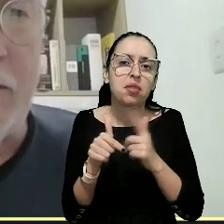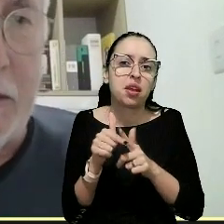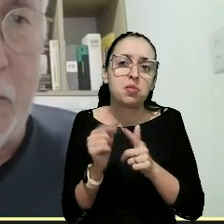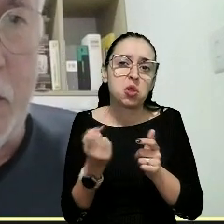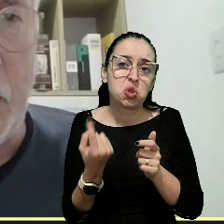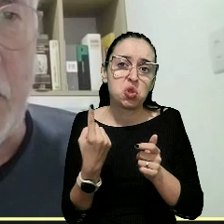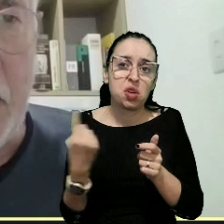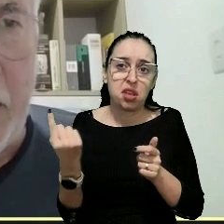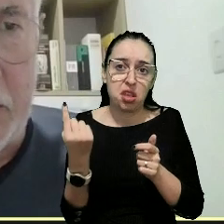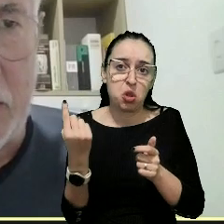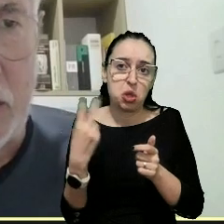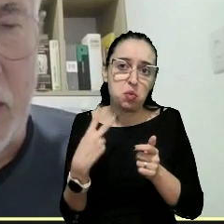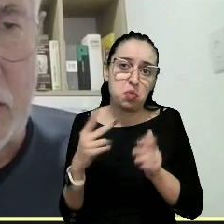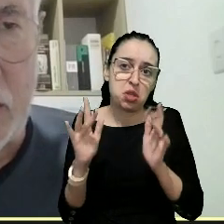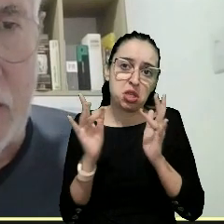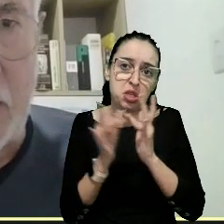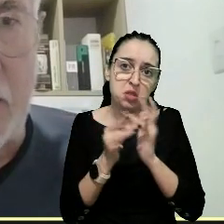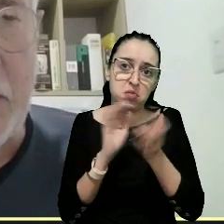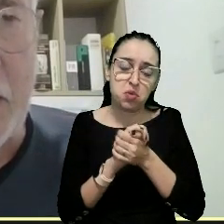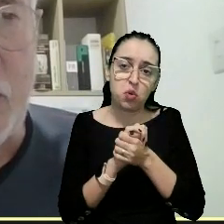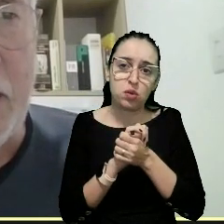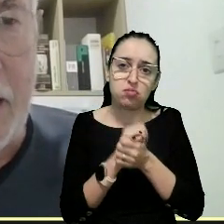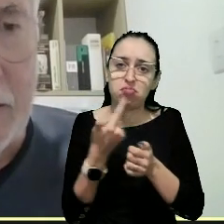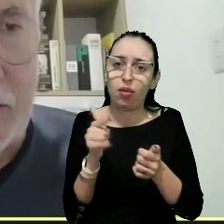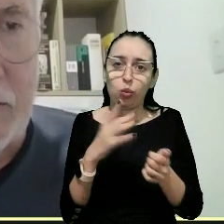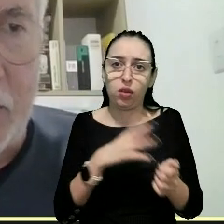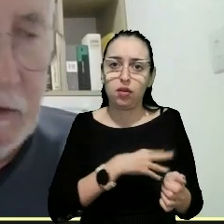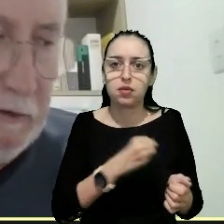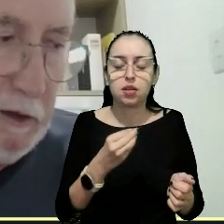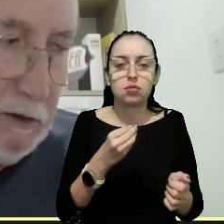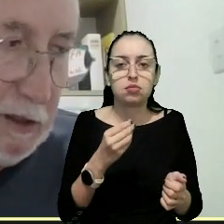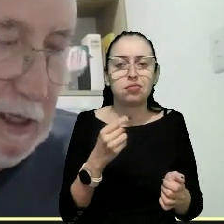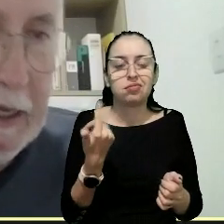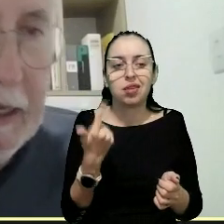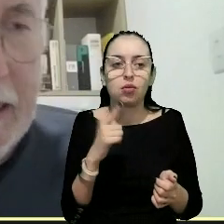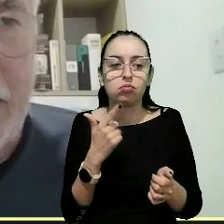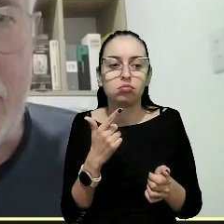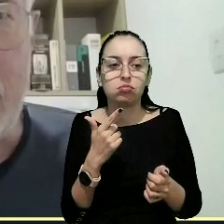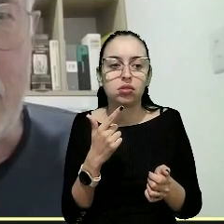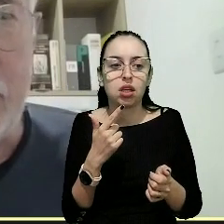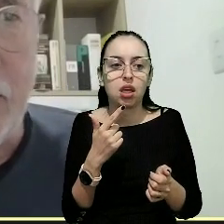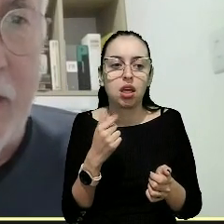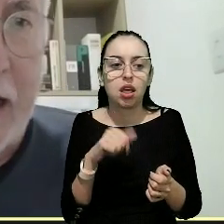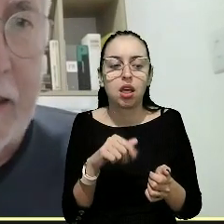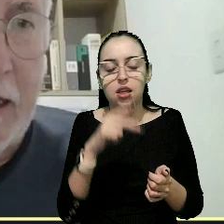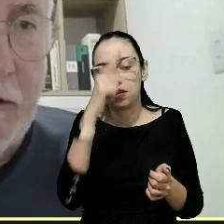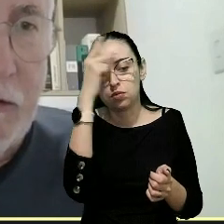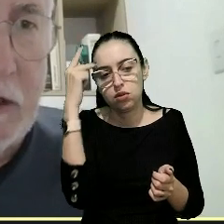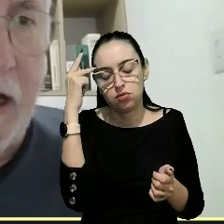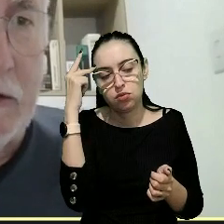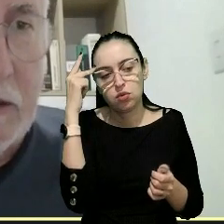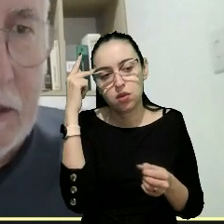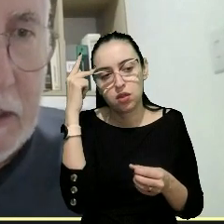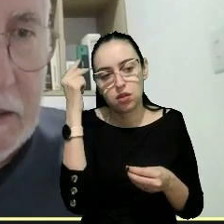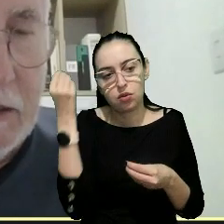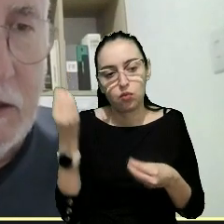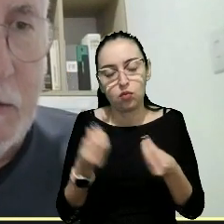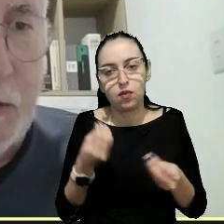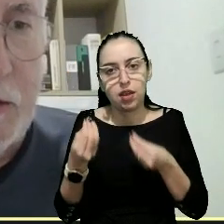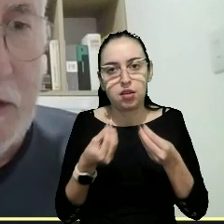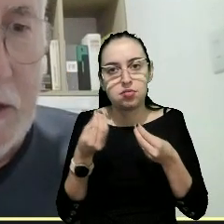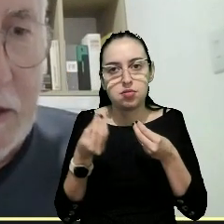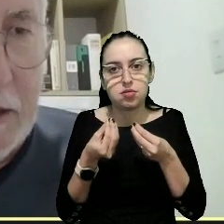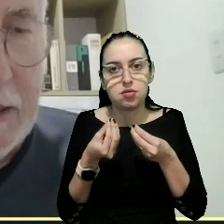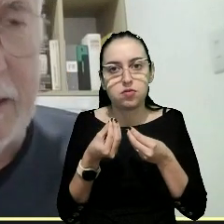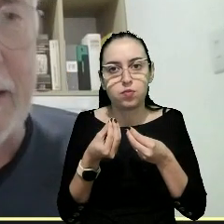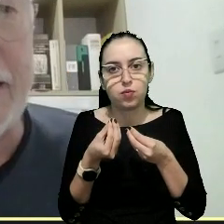não tenho esse tipo de problema, porque só sou eu e a minha mulher, nós não temos filhos. Então, não há quem nos cause esse